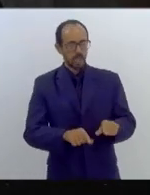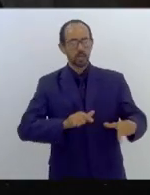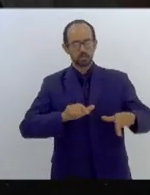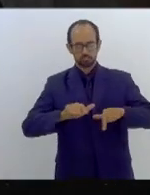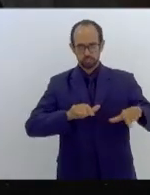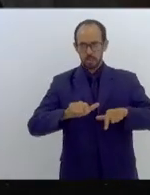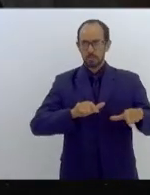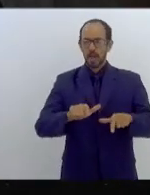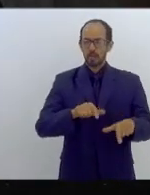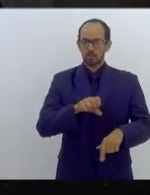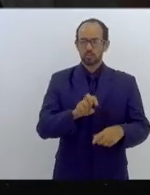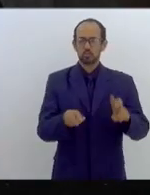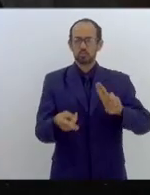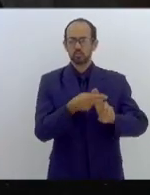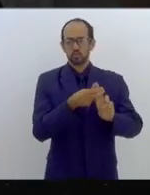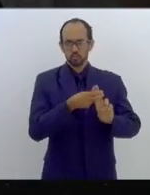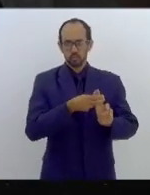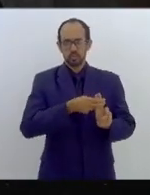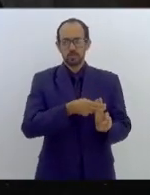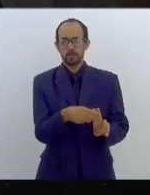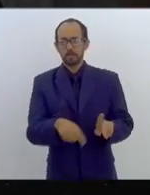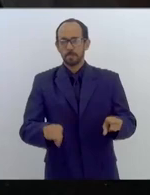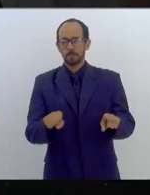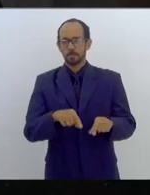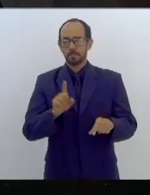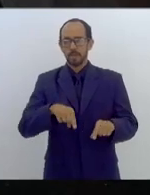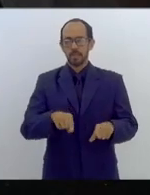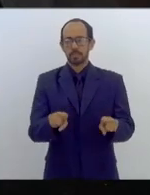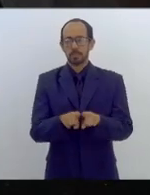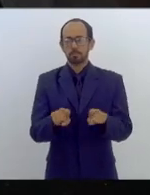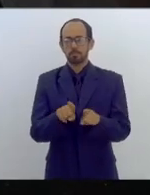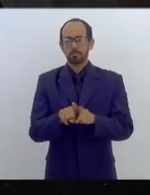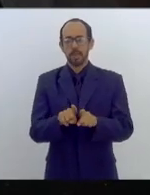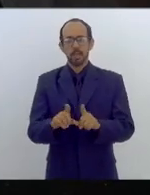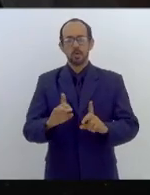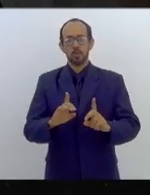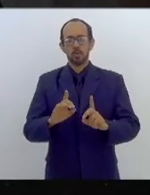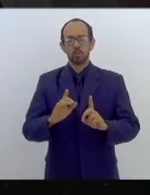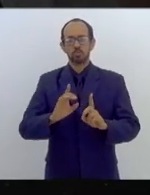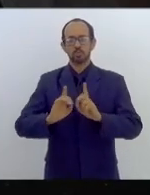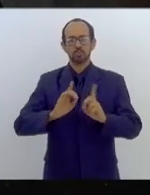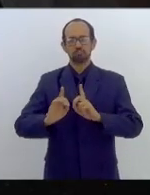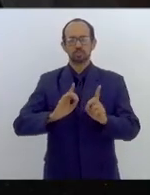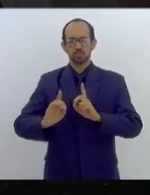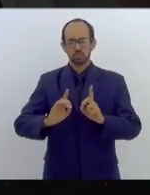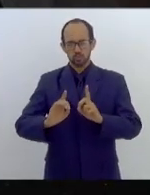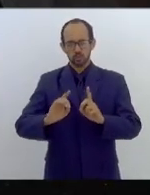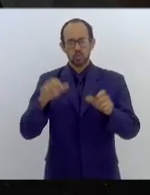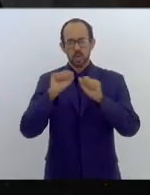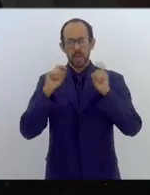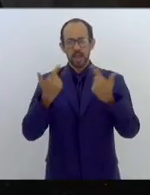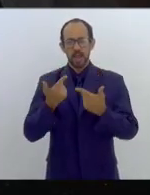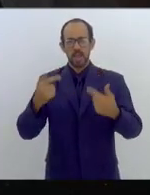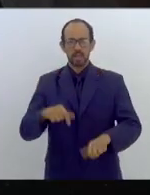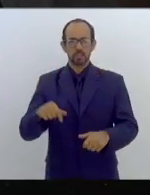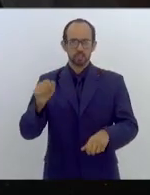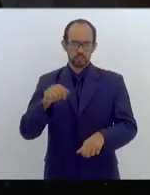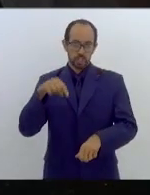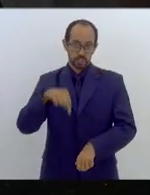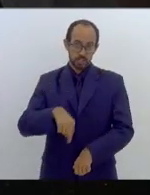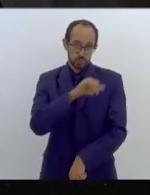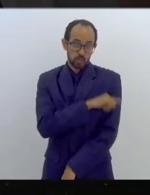saúde mental, tem a ver com o debate que a Assembleia Legislativa passou a protagonizar no Rio de Janeiro nesses últimos